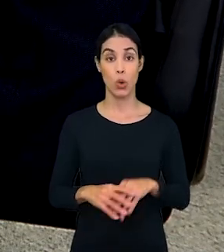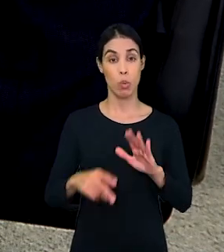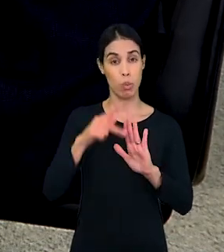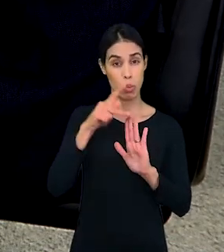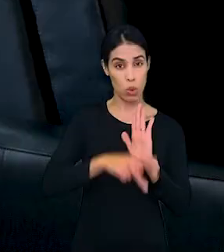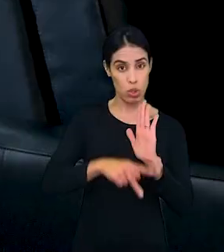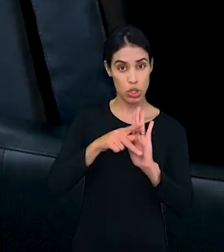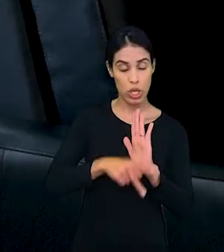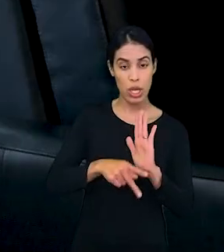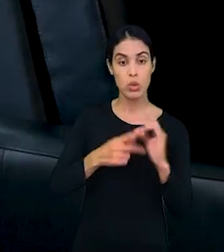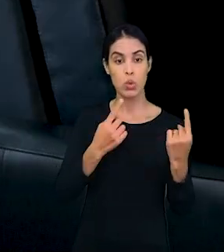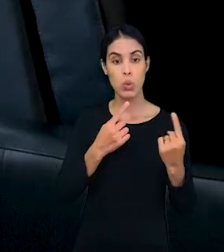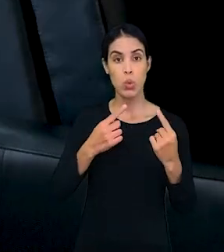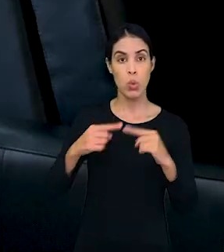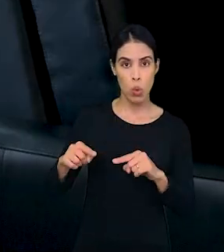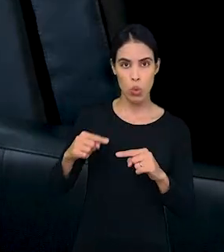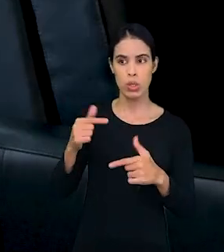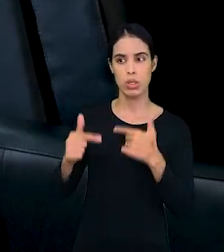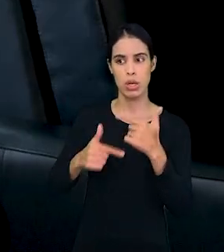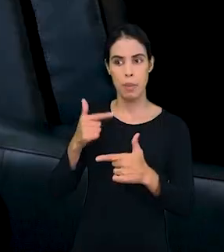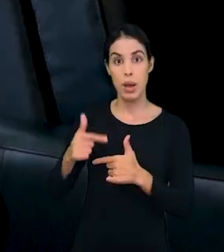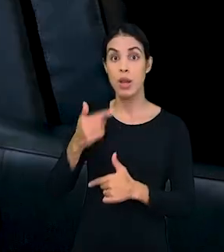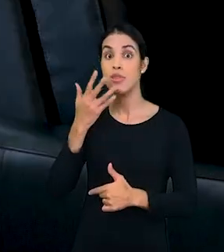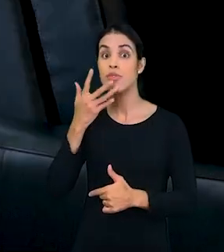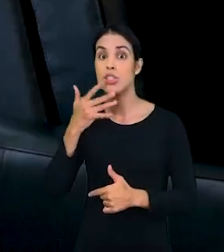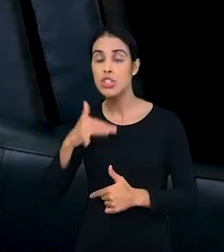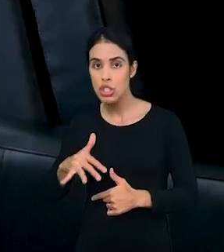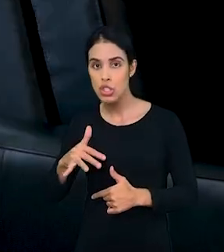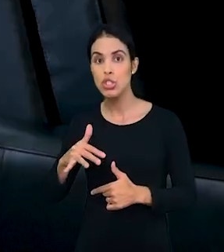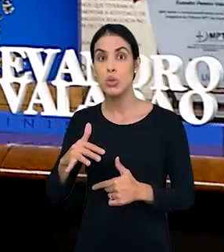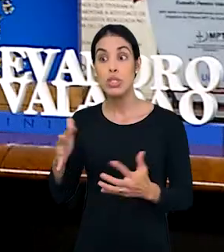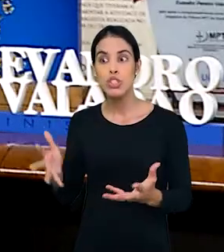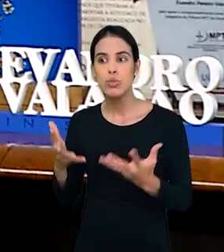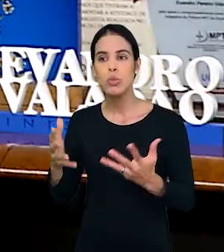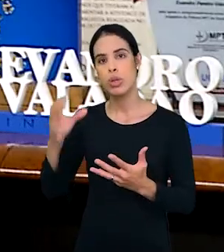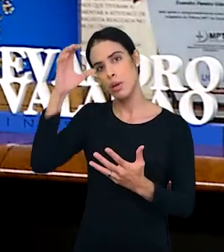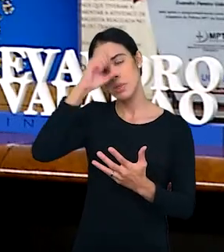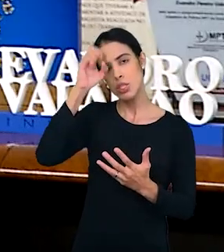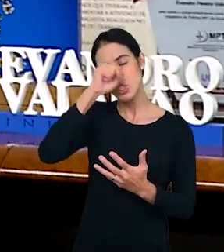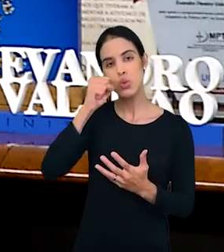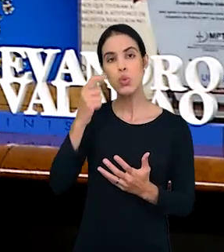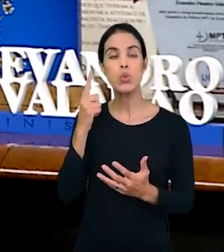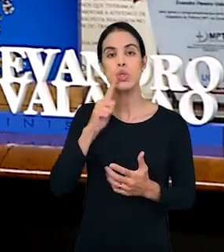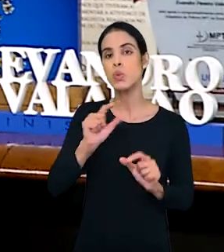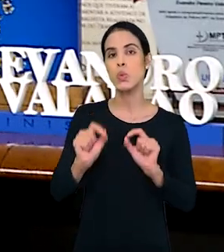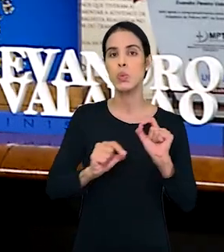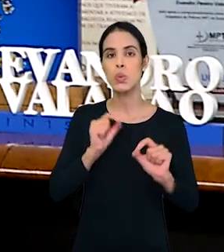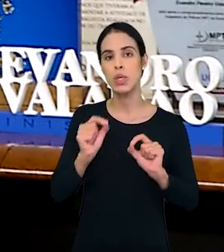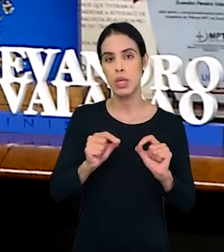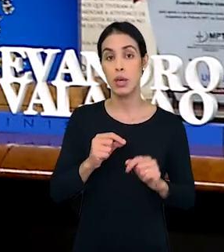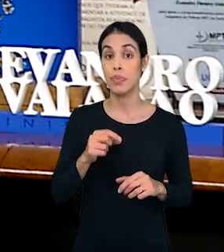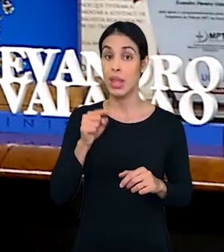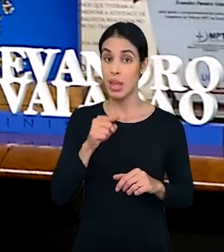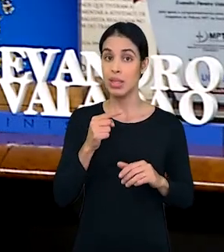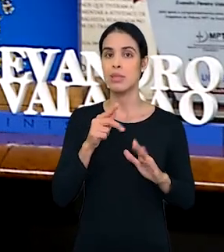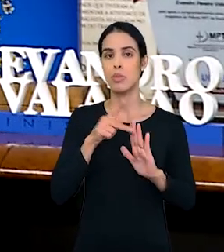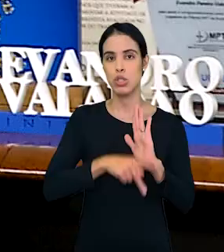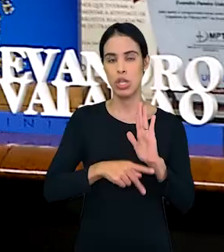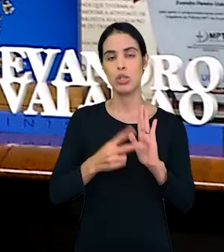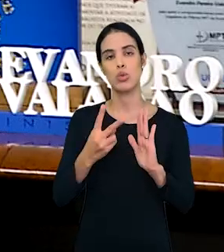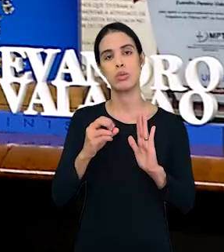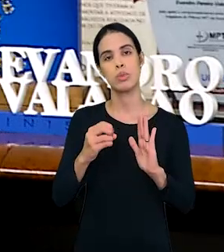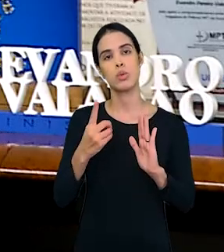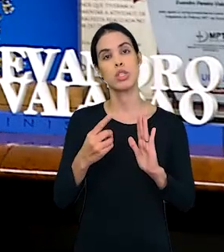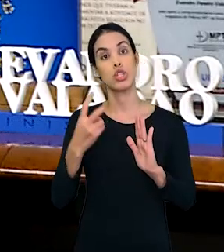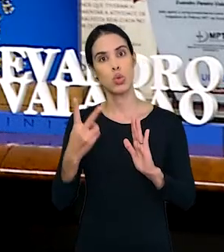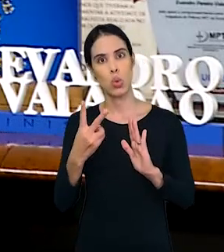combate ao trabalho infantil e estímulo à aprendizagem tem alcançado desde a criação? Sim, nosso programa ele foi criado em